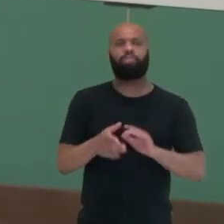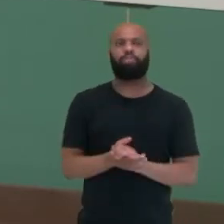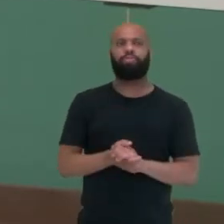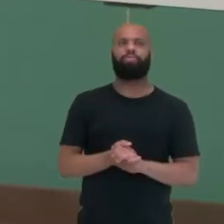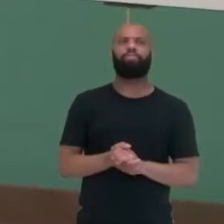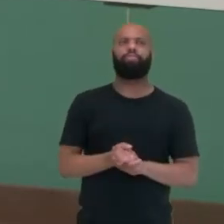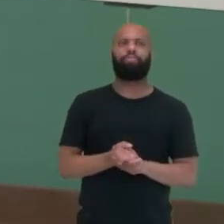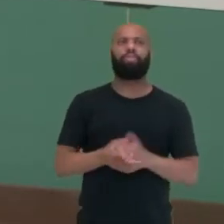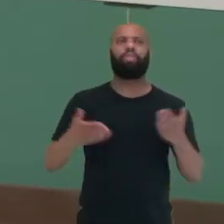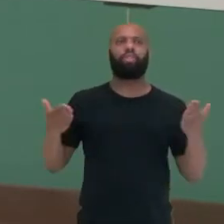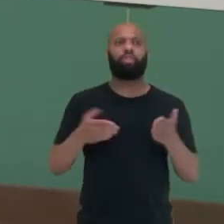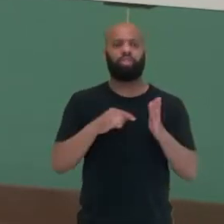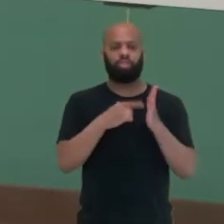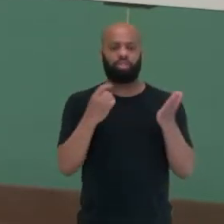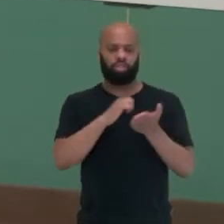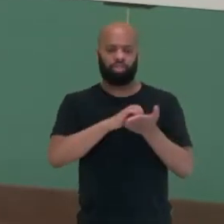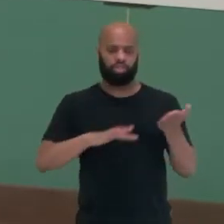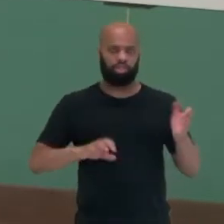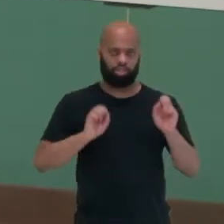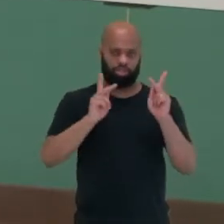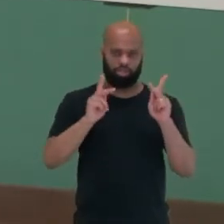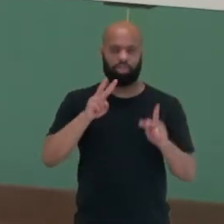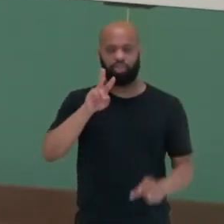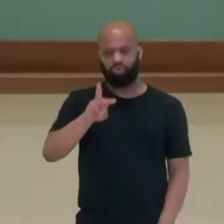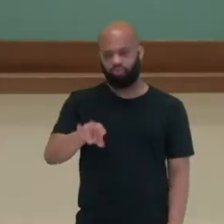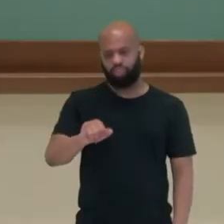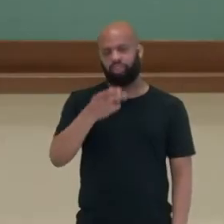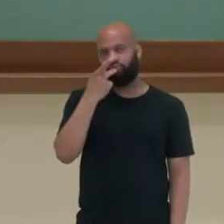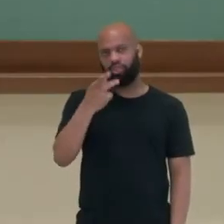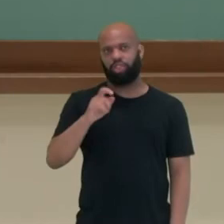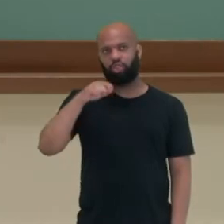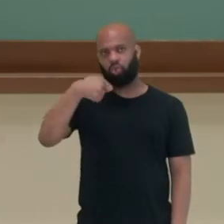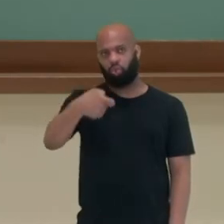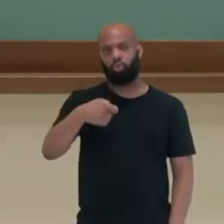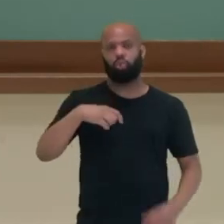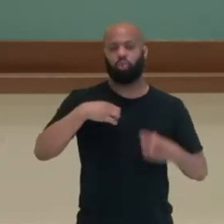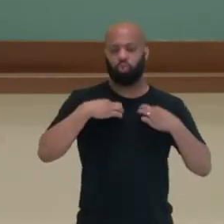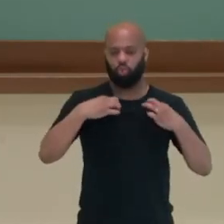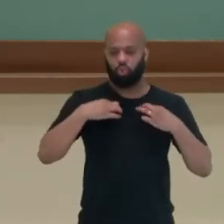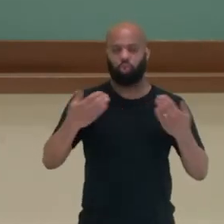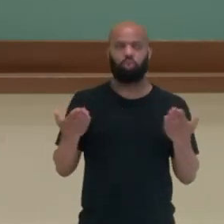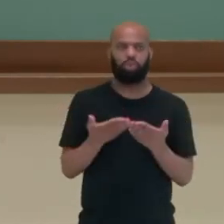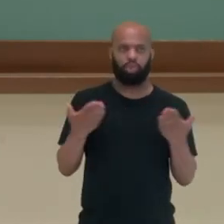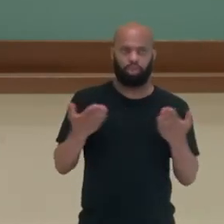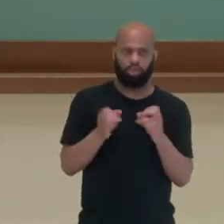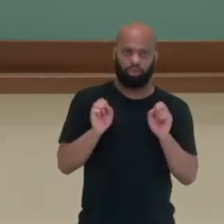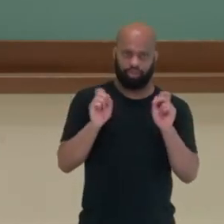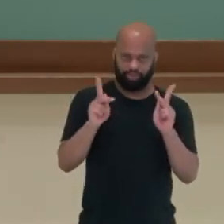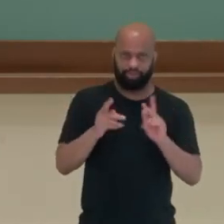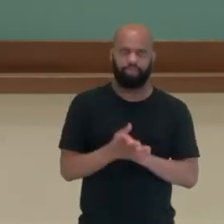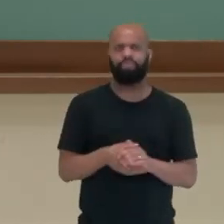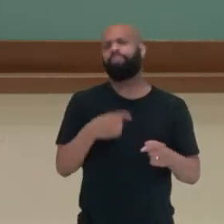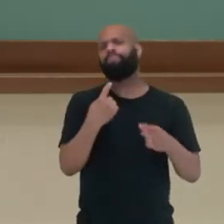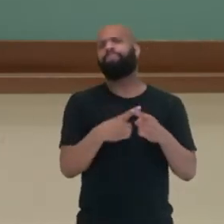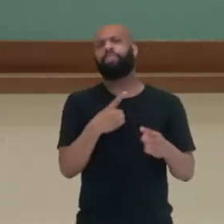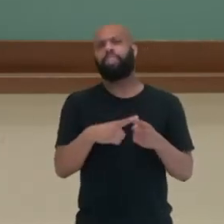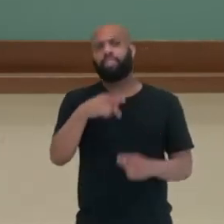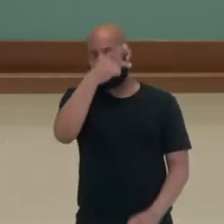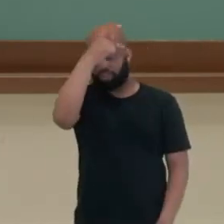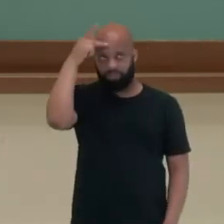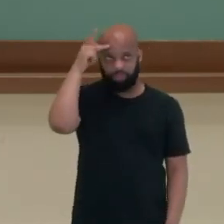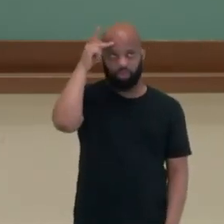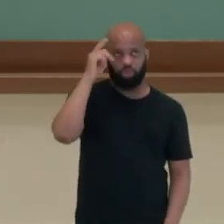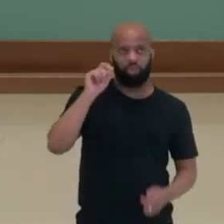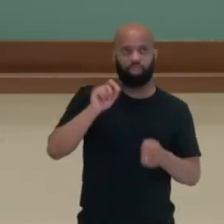E a gente chega no nosso primeiro exercício, que é para falar um pouquinho sobre essa vestimenta. Vamos falar um pouquinho sobre ela. Por que os atletas